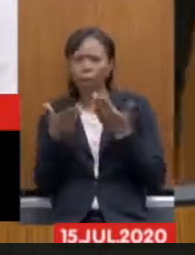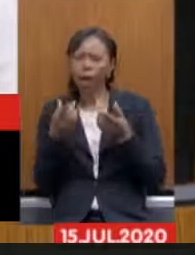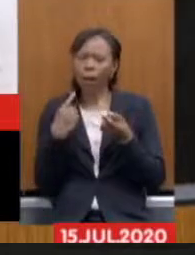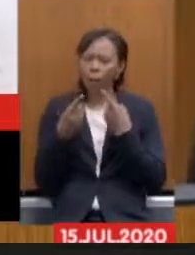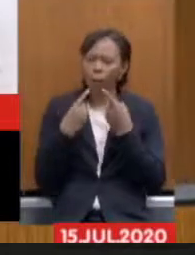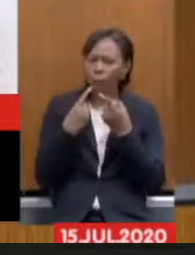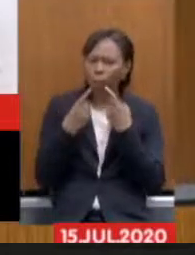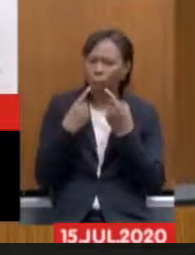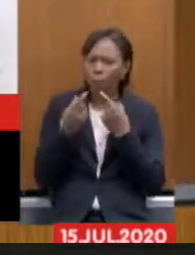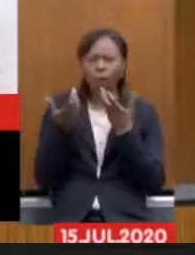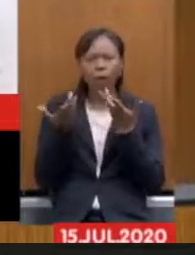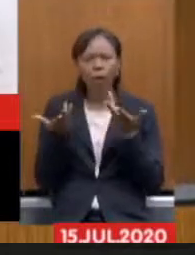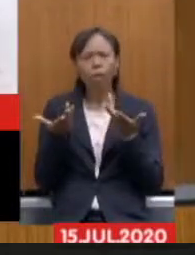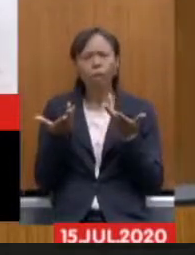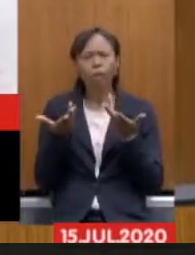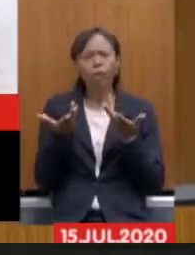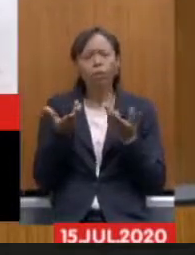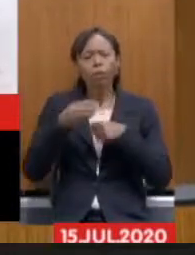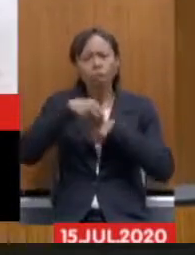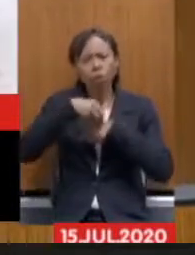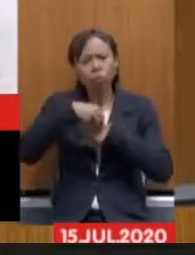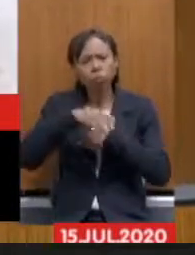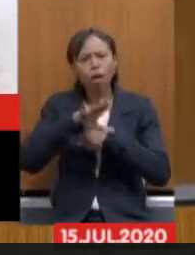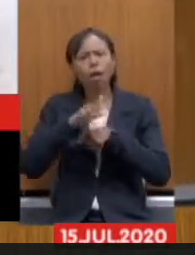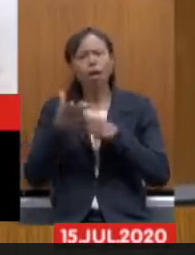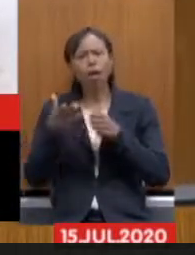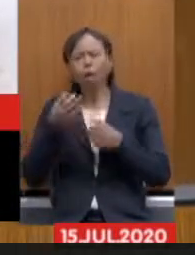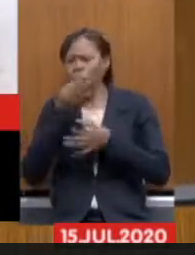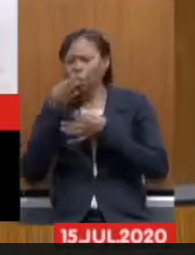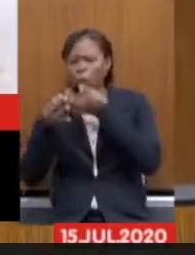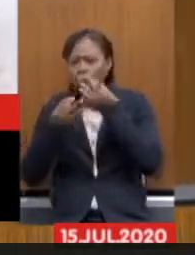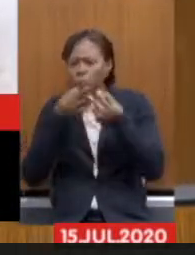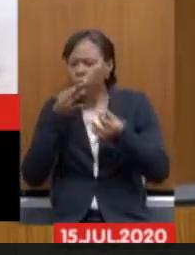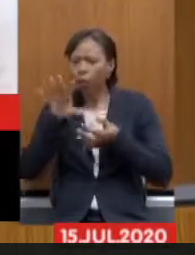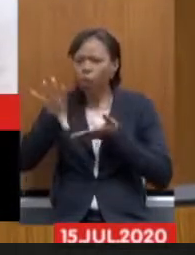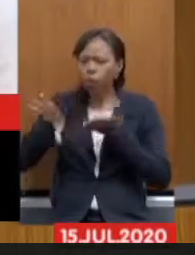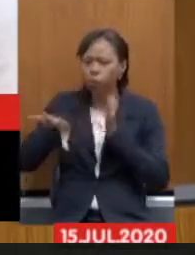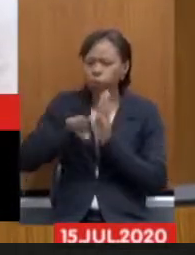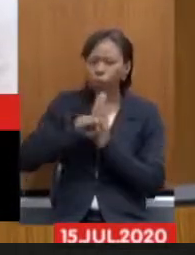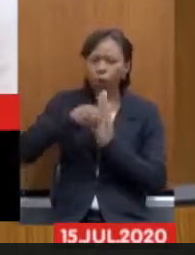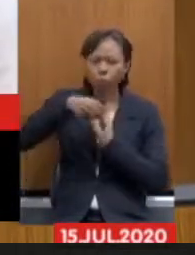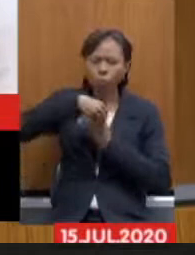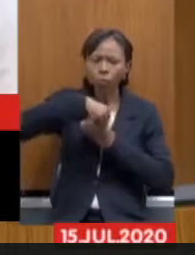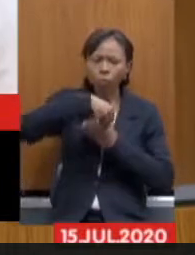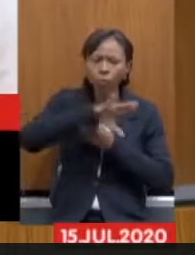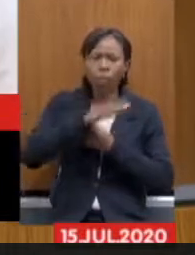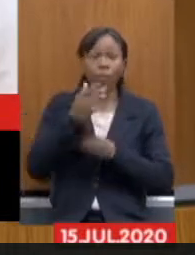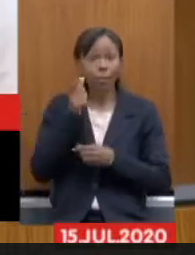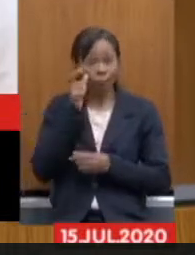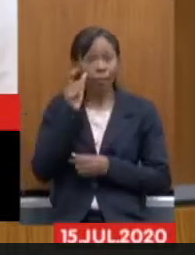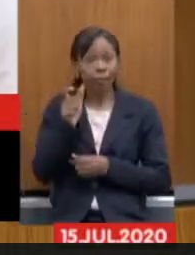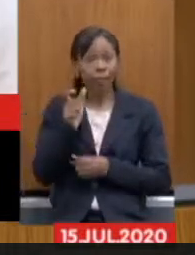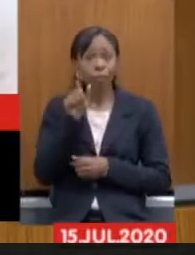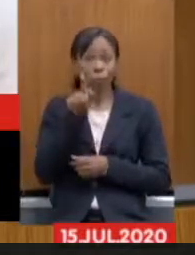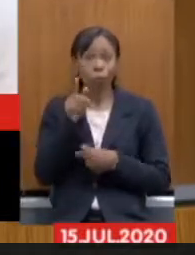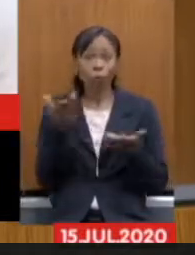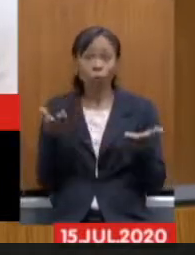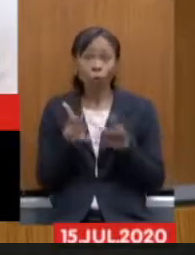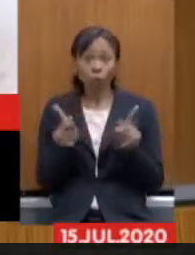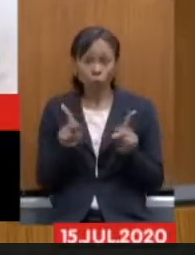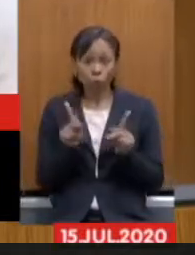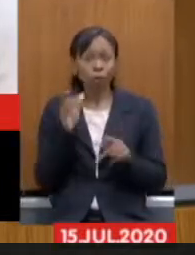levando as reivindicações é nosso interesse o professor cleiton hoje já